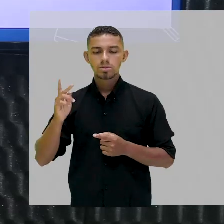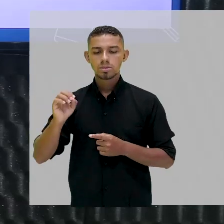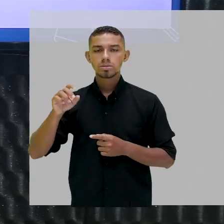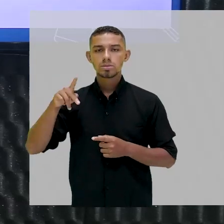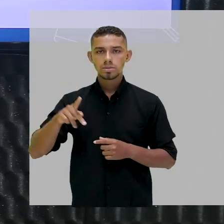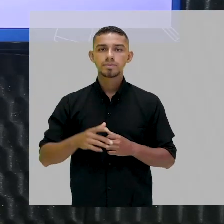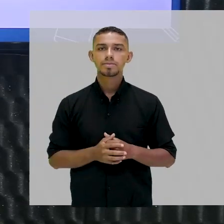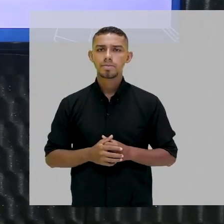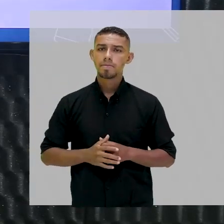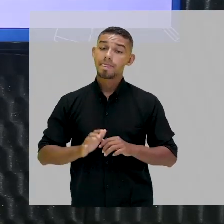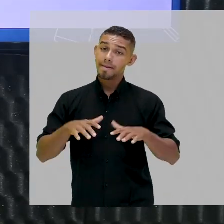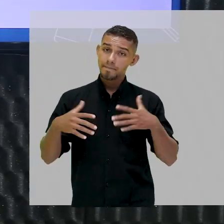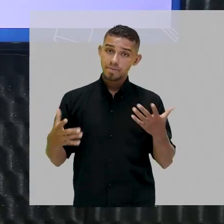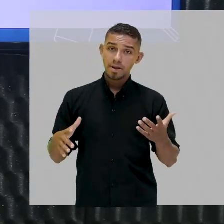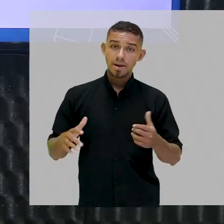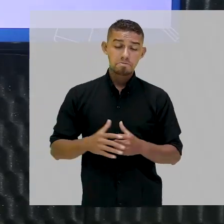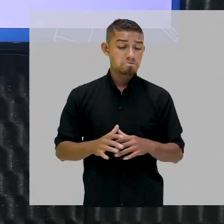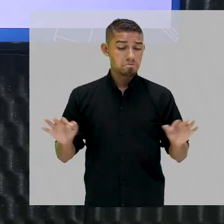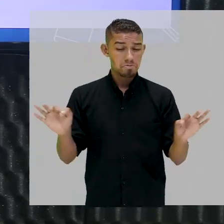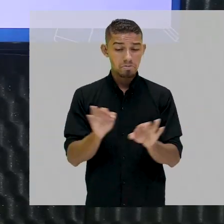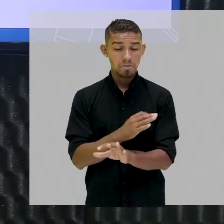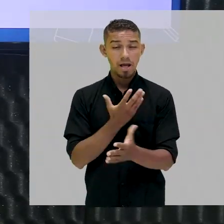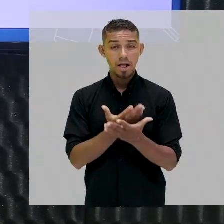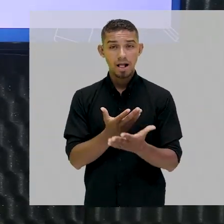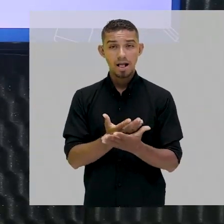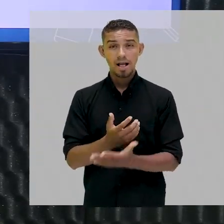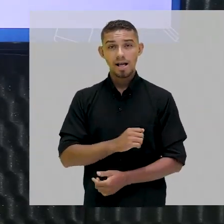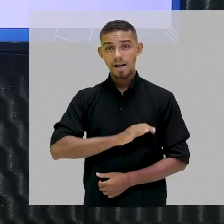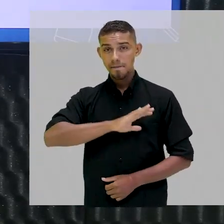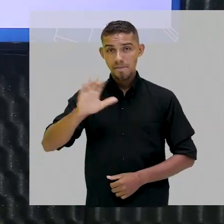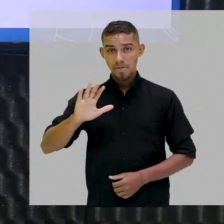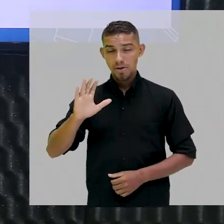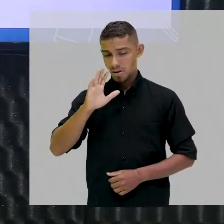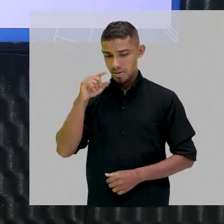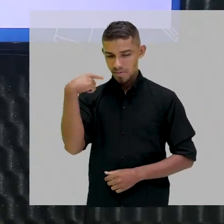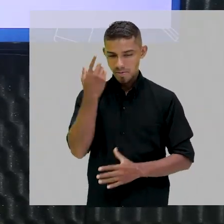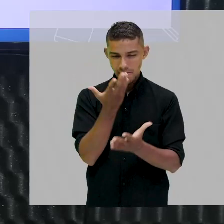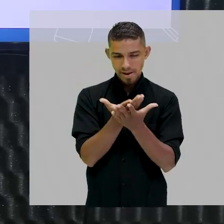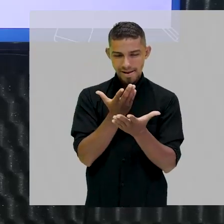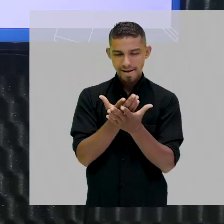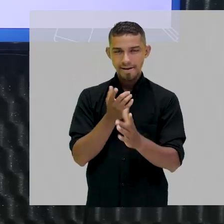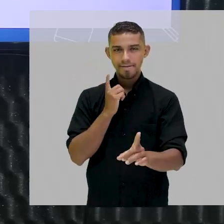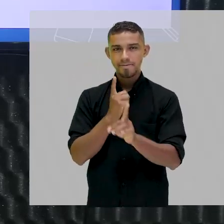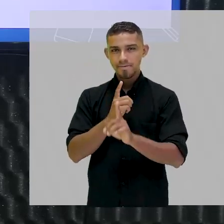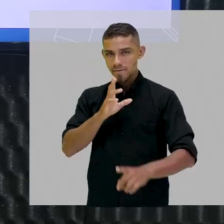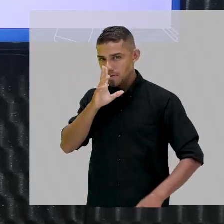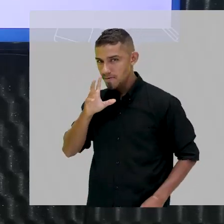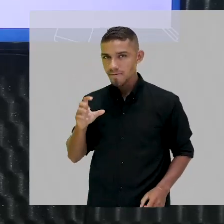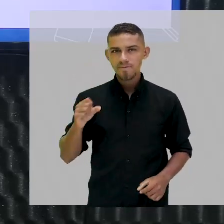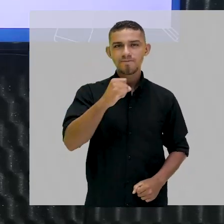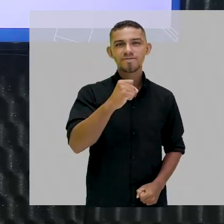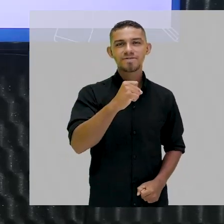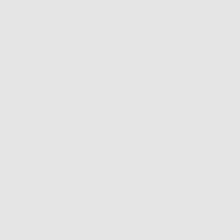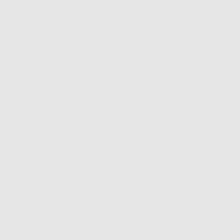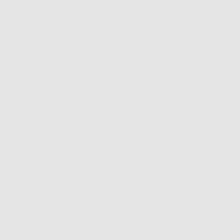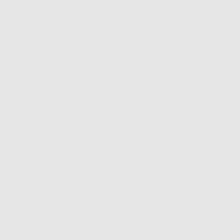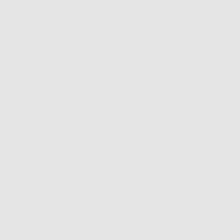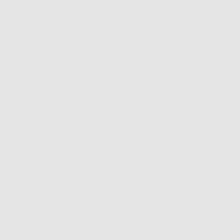breakdance. Então, galerinha, eu vou ficando por aqui. Até a nossa próxima aula. Vamos para cima, hein?